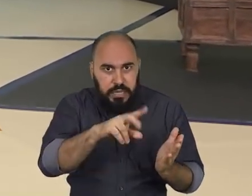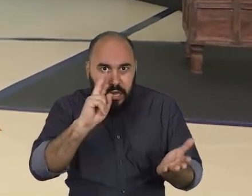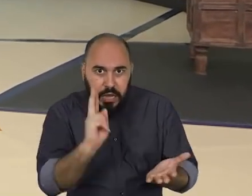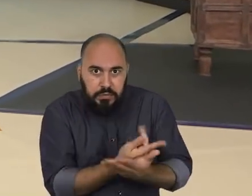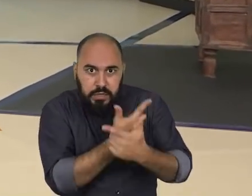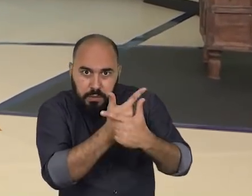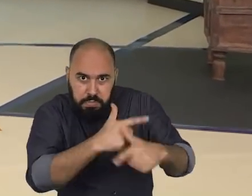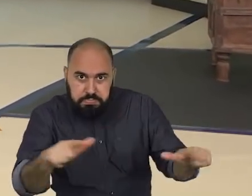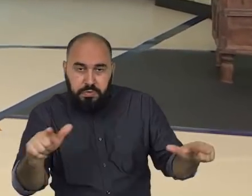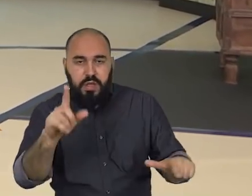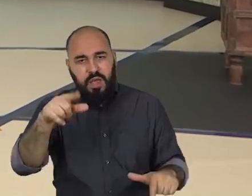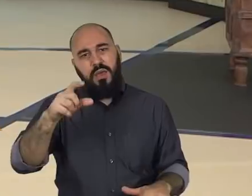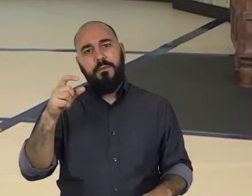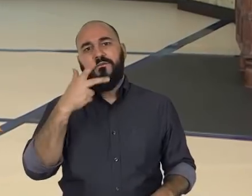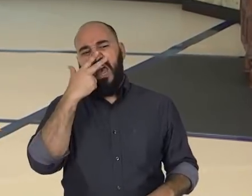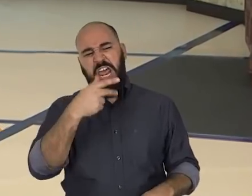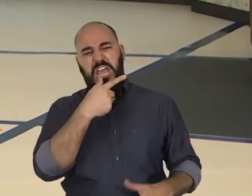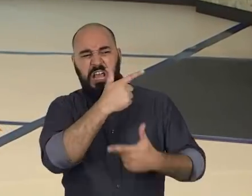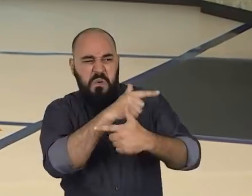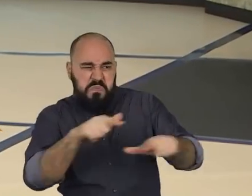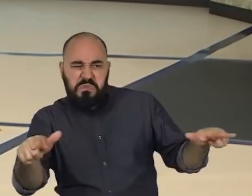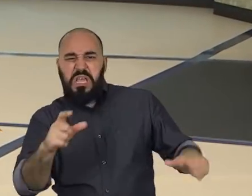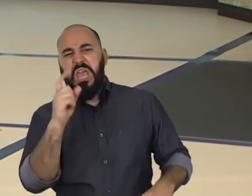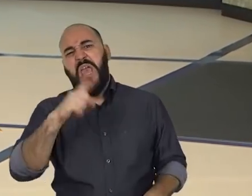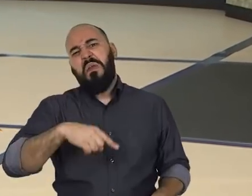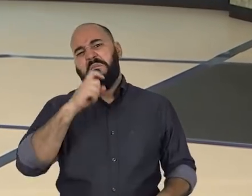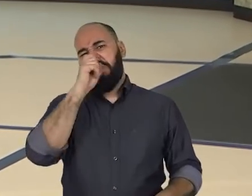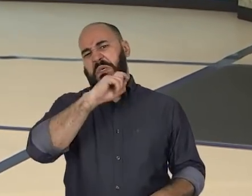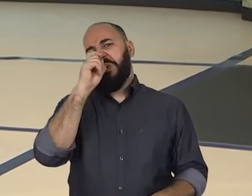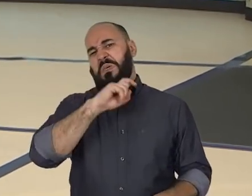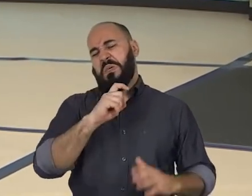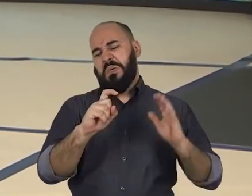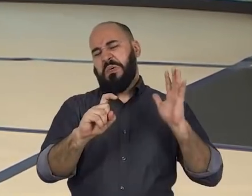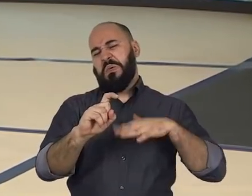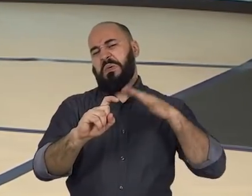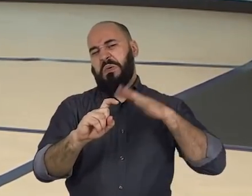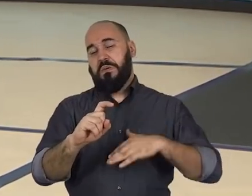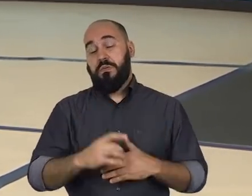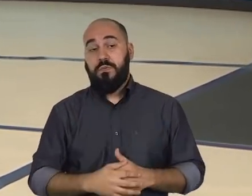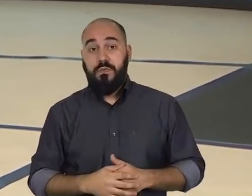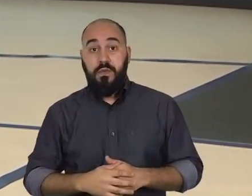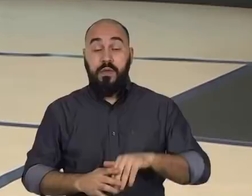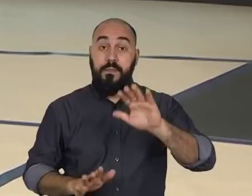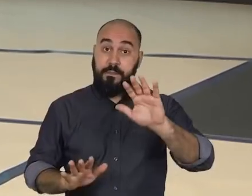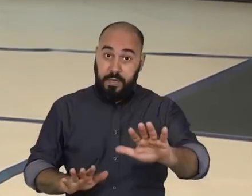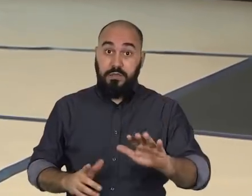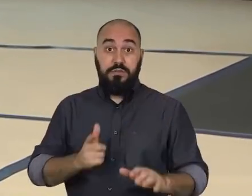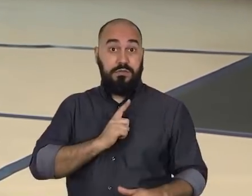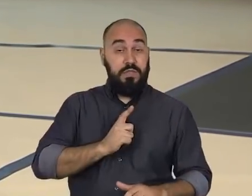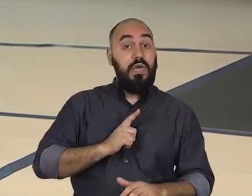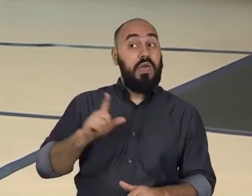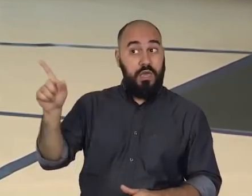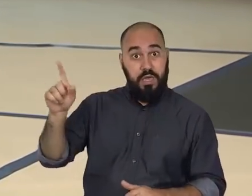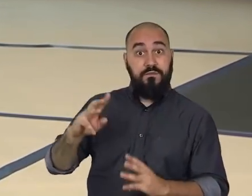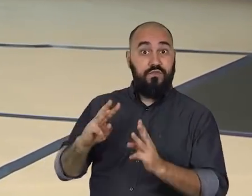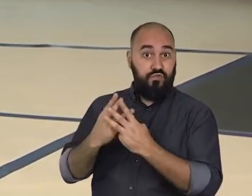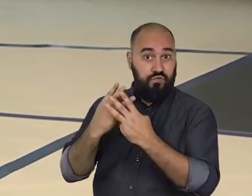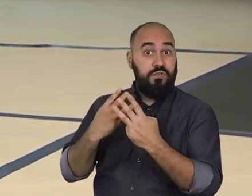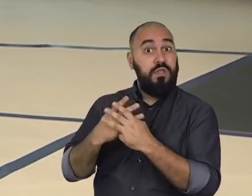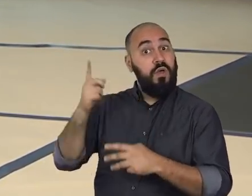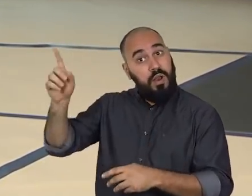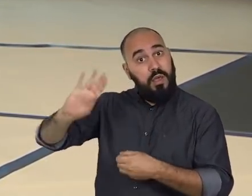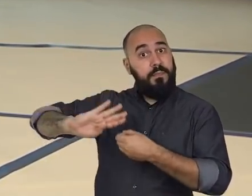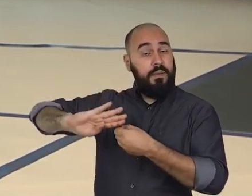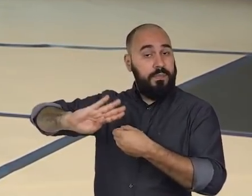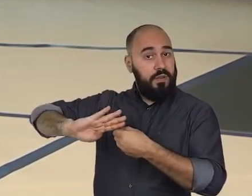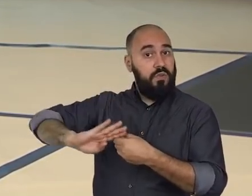mito da terra. Agora, que houve judeus exilados na Babilônia está claro hoje graças ao achado dos tabletes